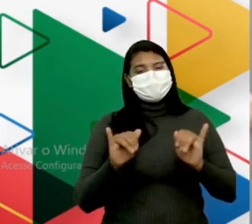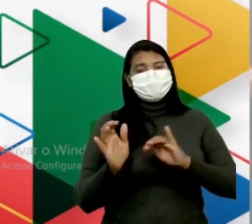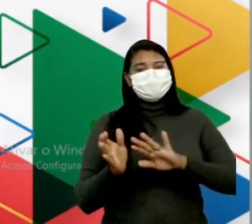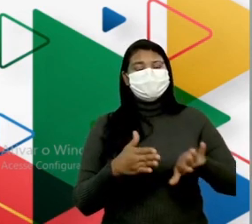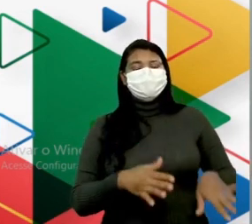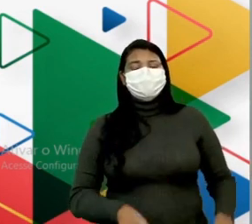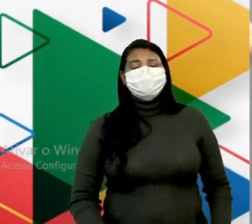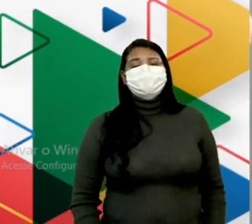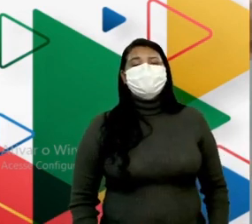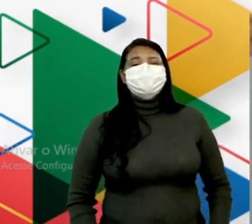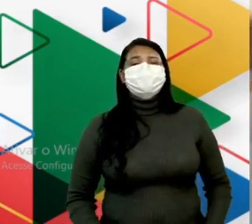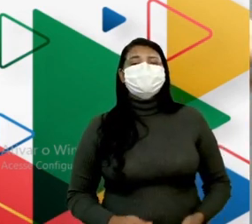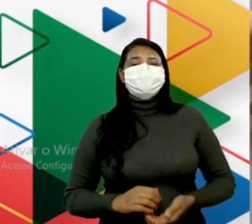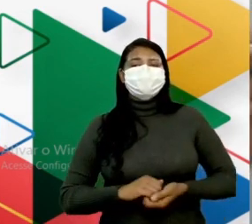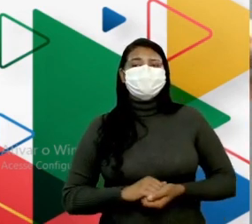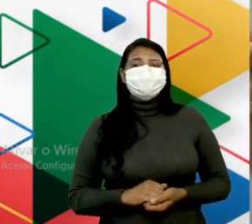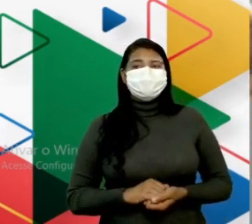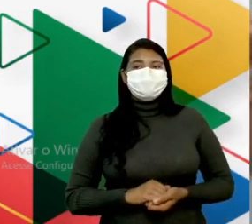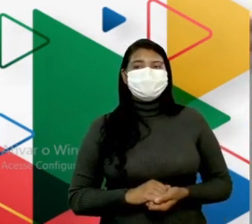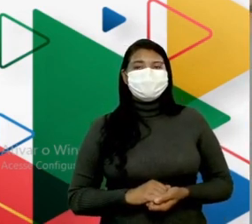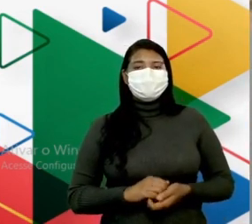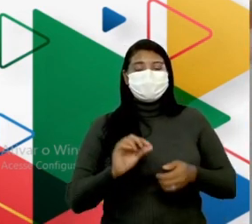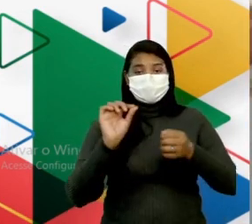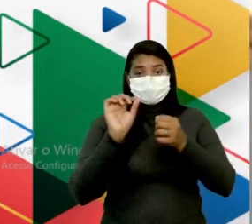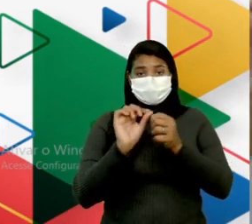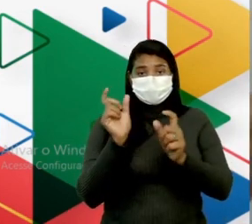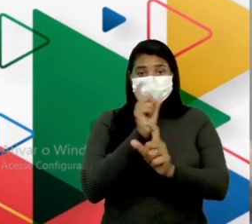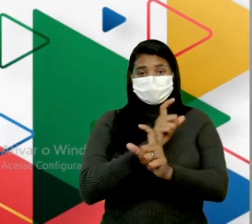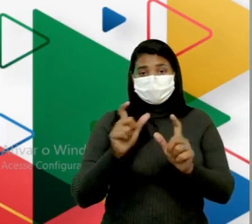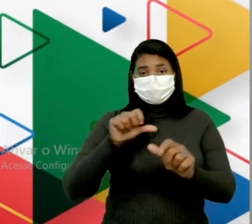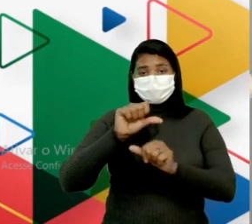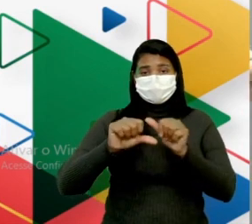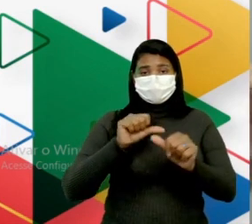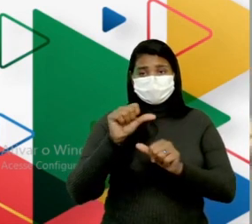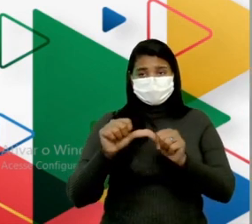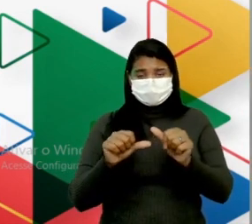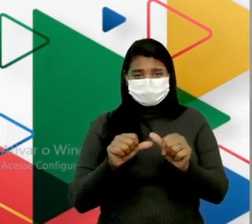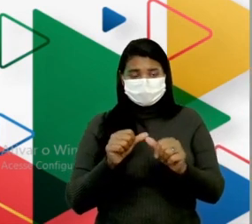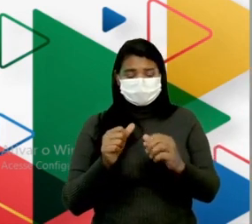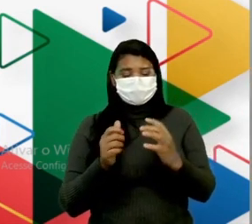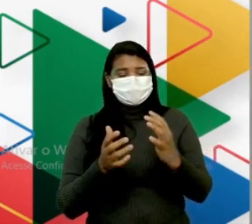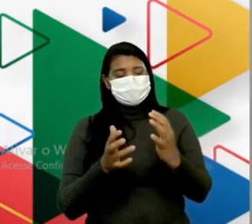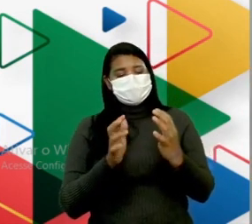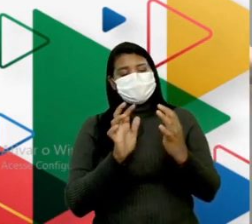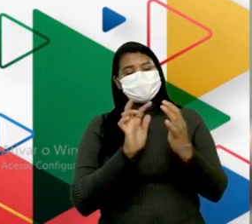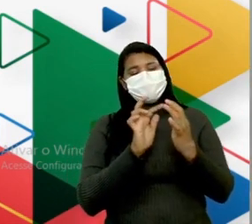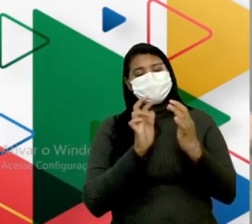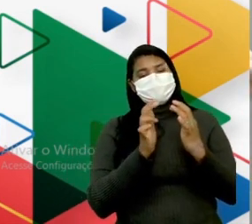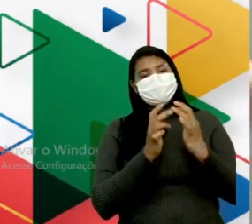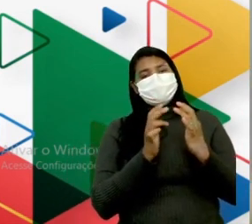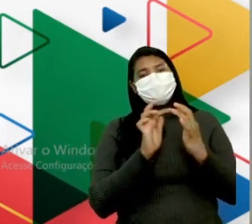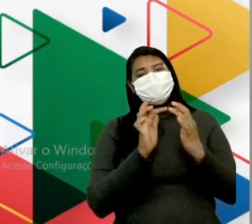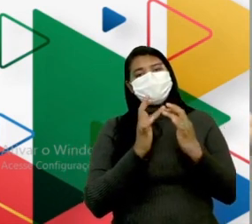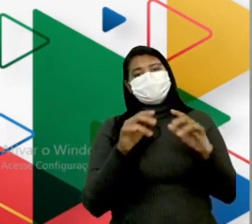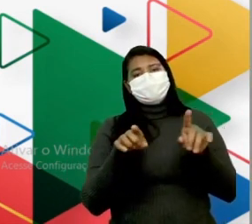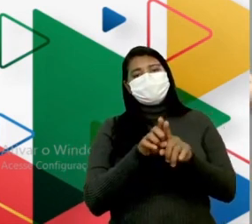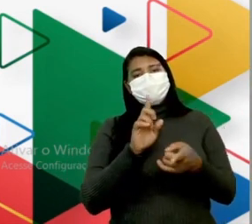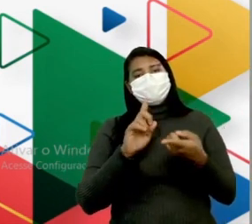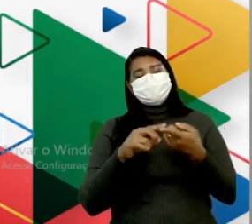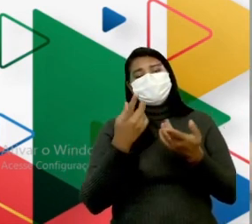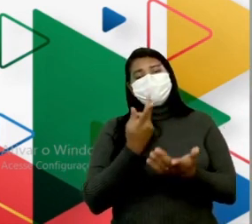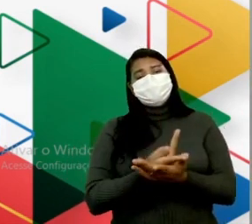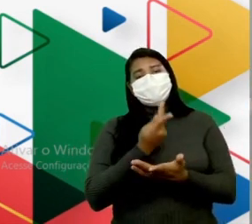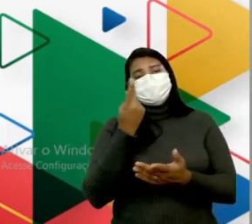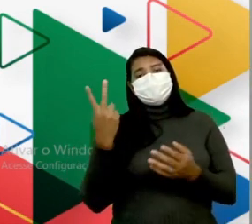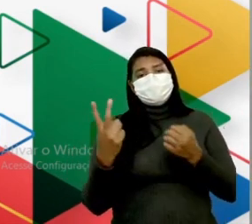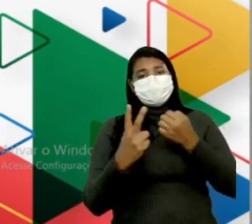Então, ainda assim, quando for fazer as alterações das especificidades, você só vai realizar quando o